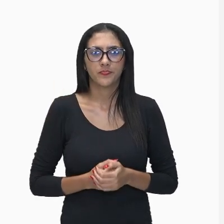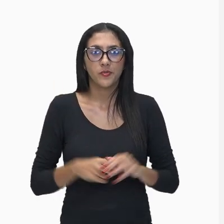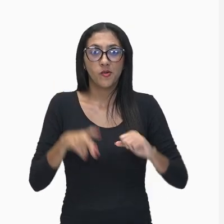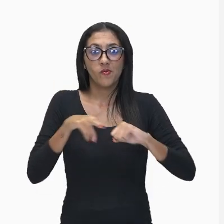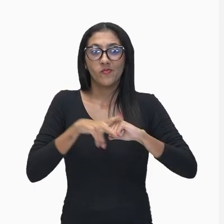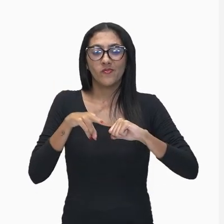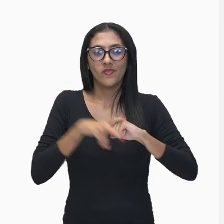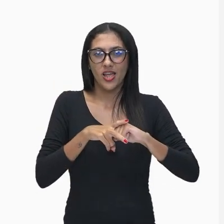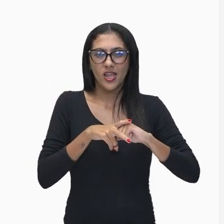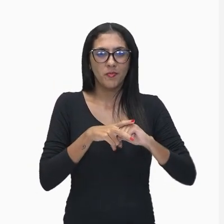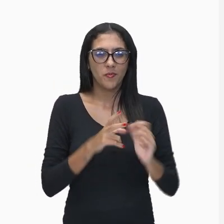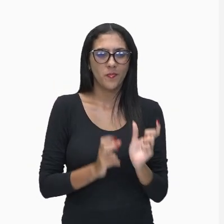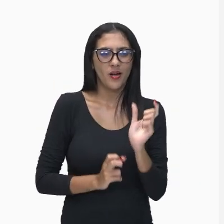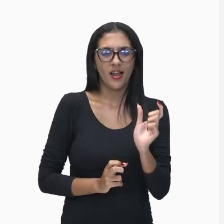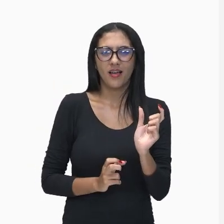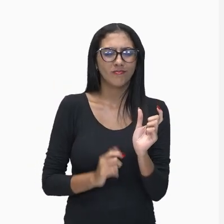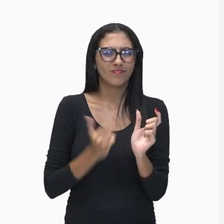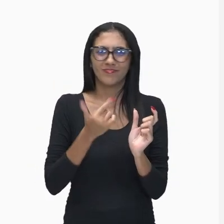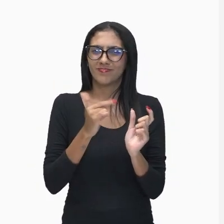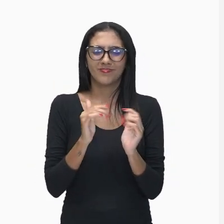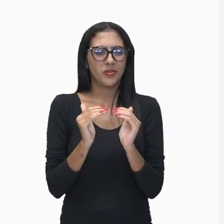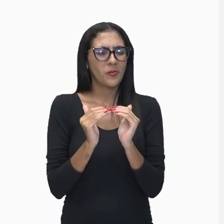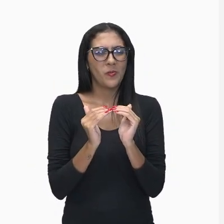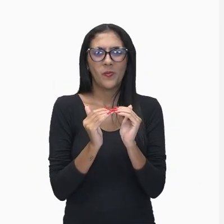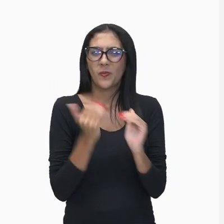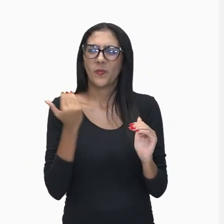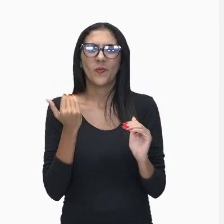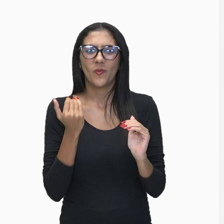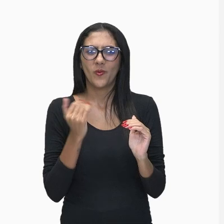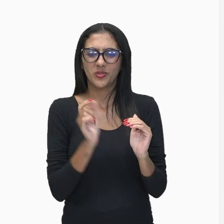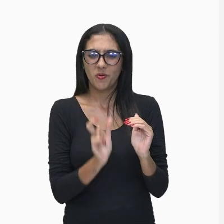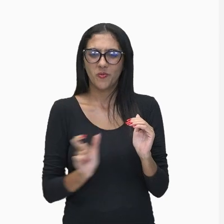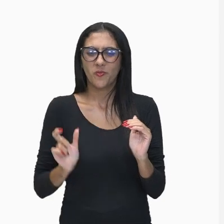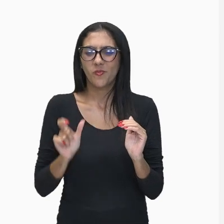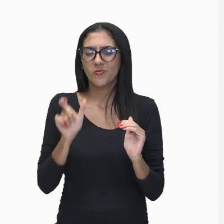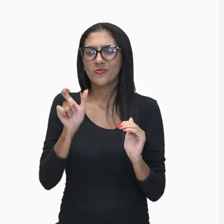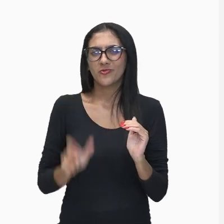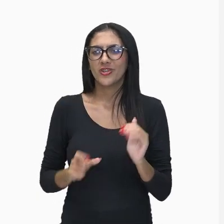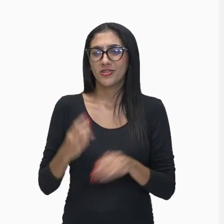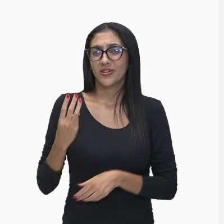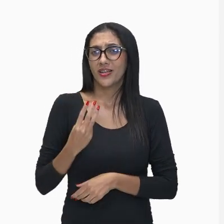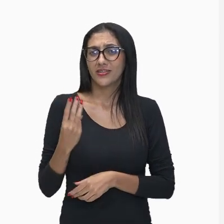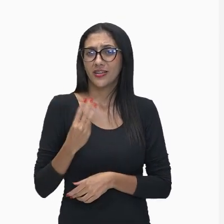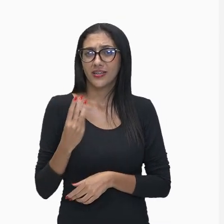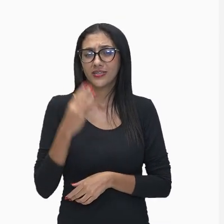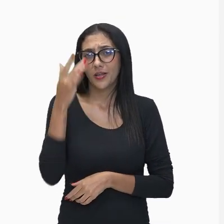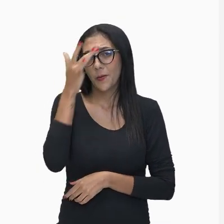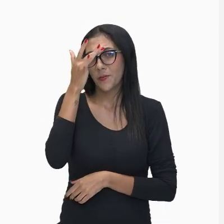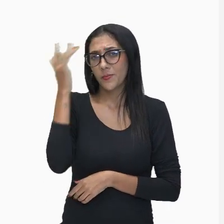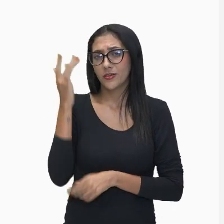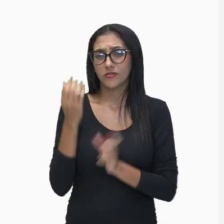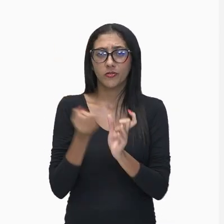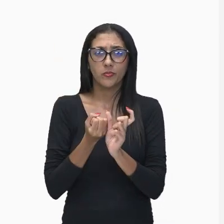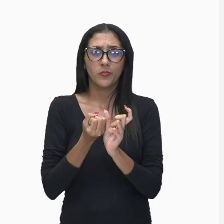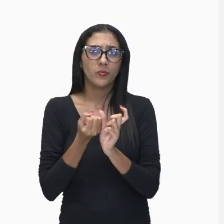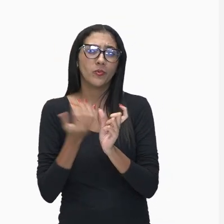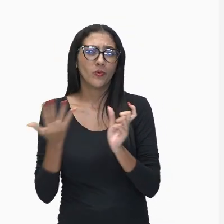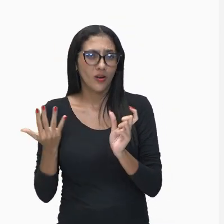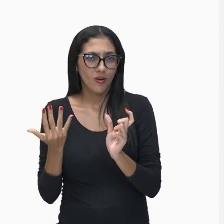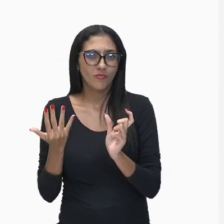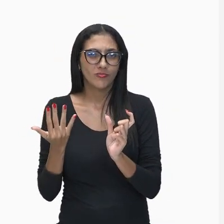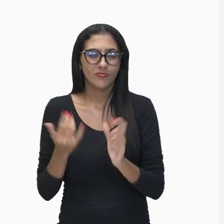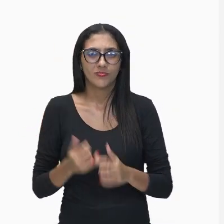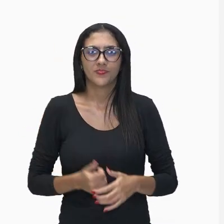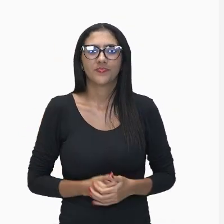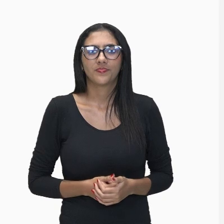não concorda com o sujeito na terceira pessoa do plural. Observem que